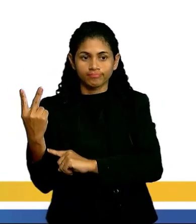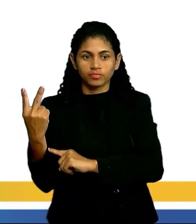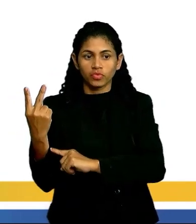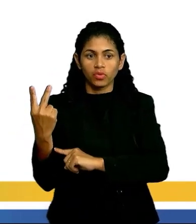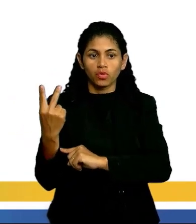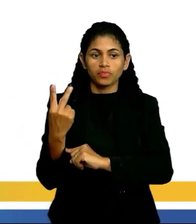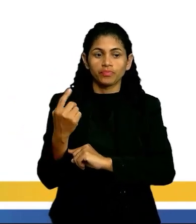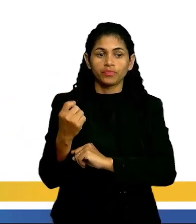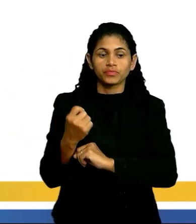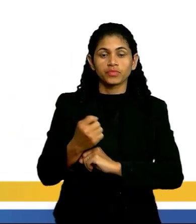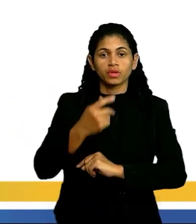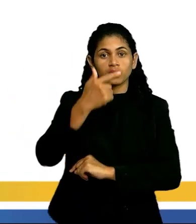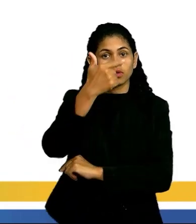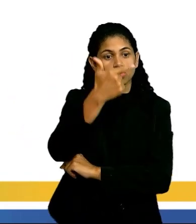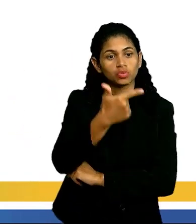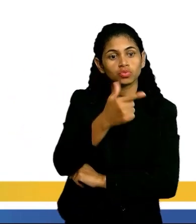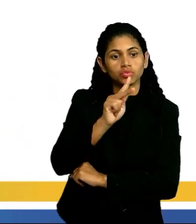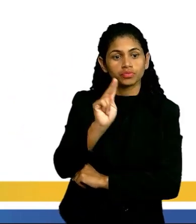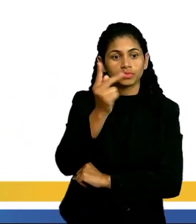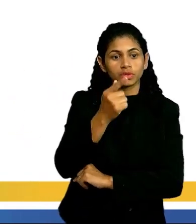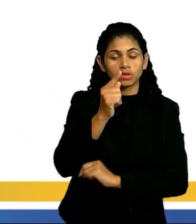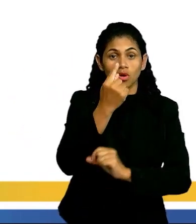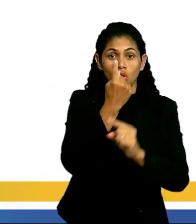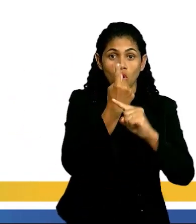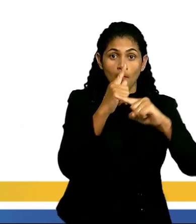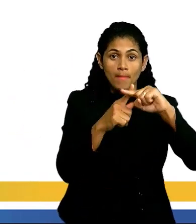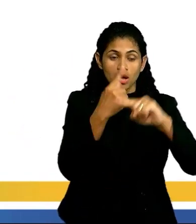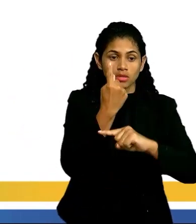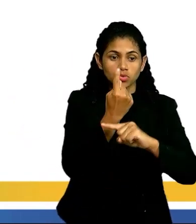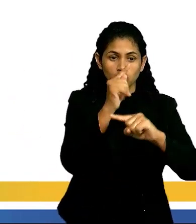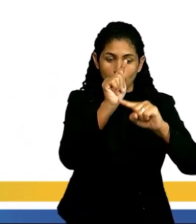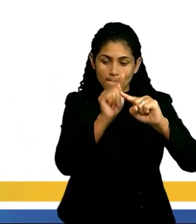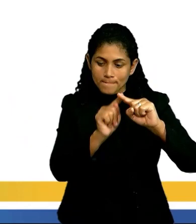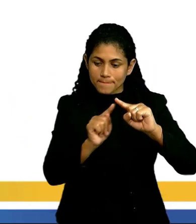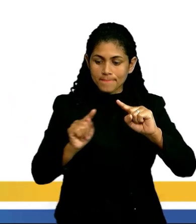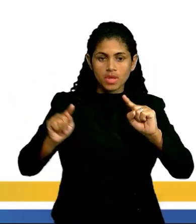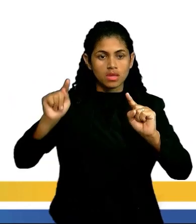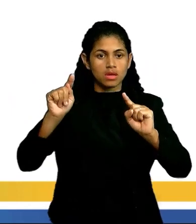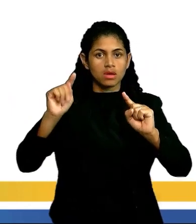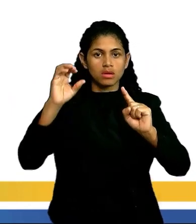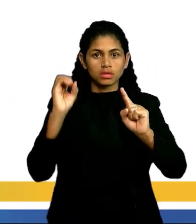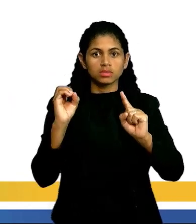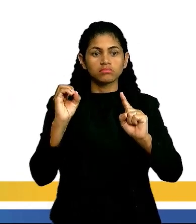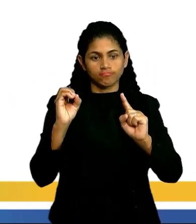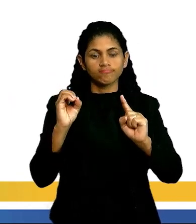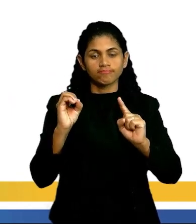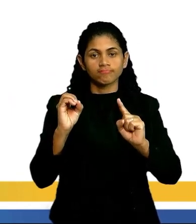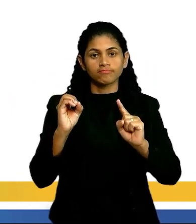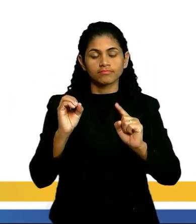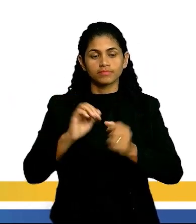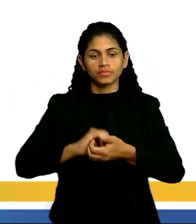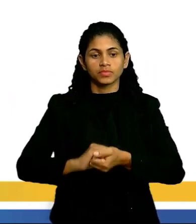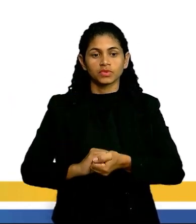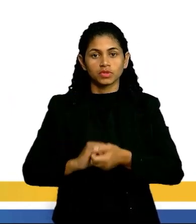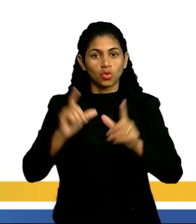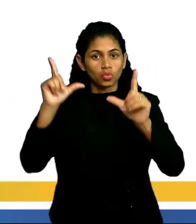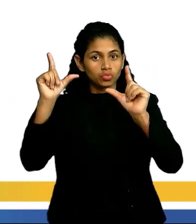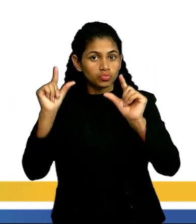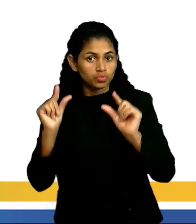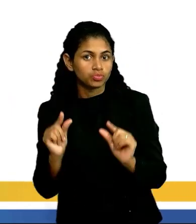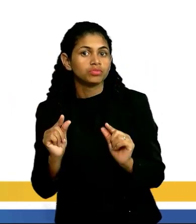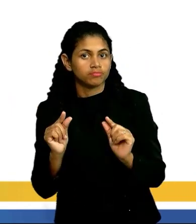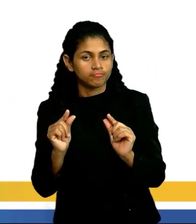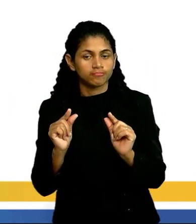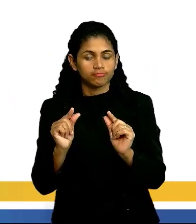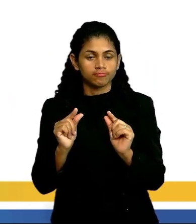oxidou. E o NOx do hidrogênio sai de 1 e vai para 0, esse NOx diminuiu, então o zinco ele reduziu.